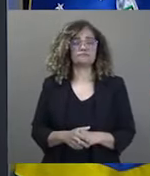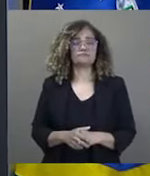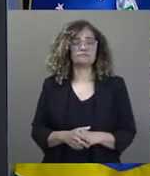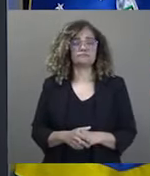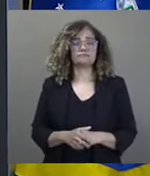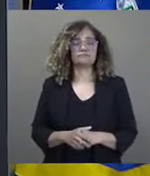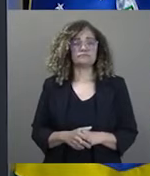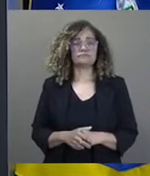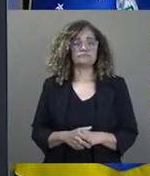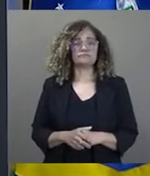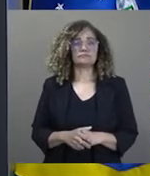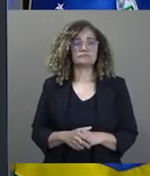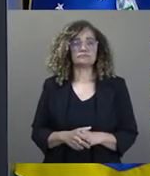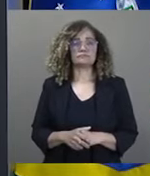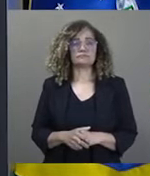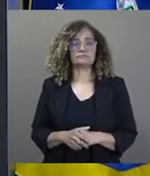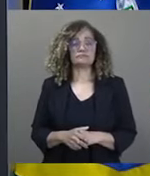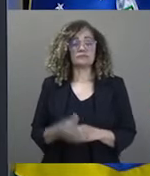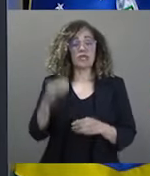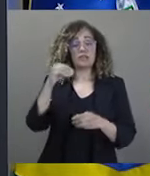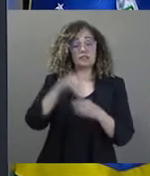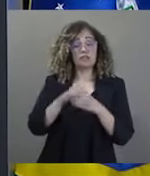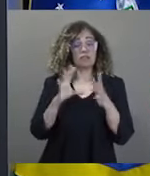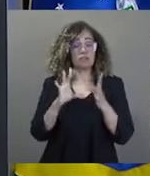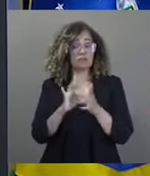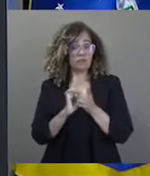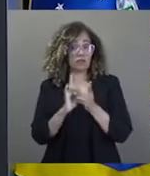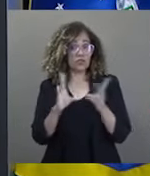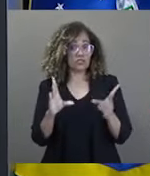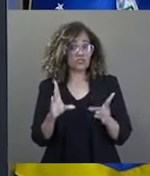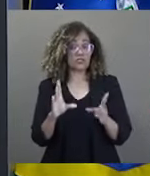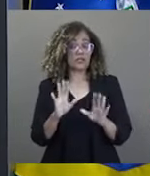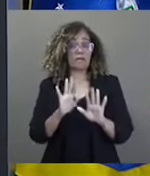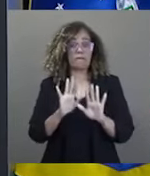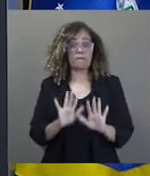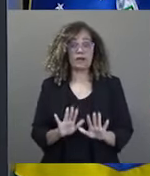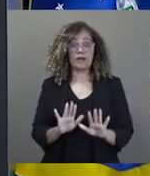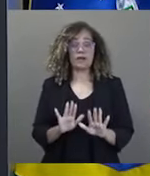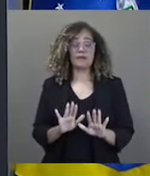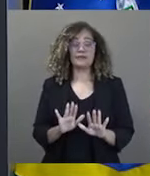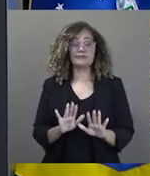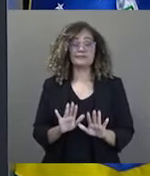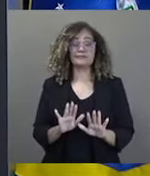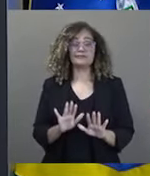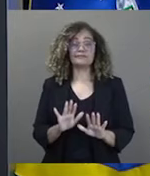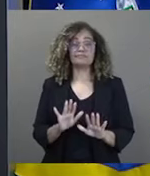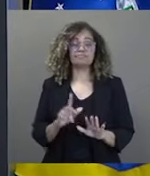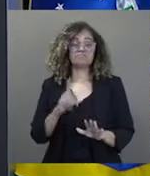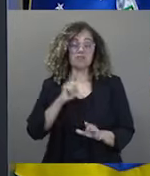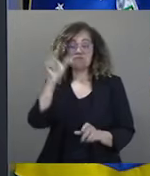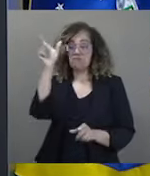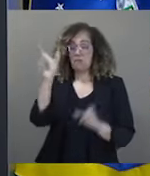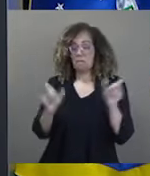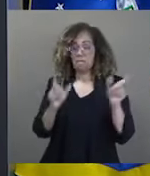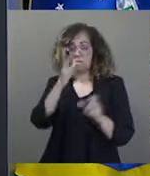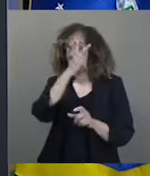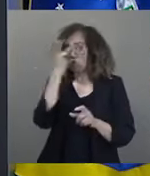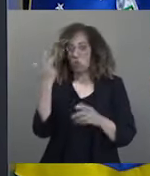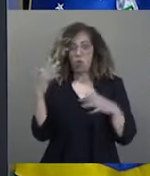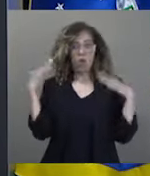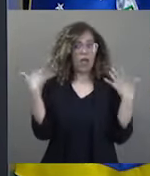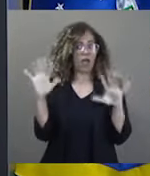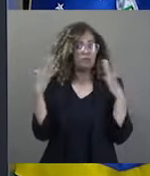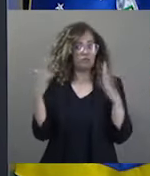normalidade democrática nem todos aplaudiram é Bem